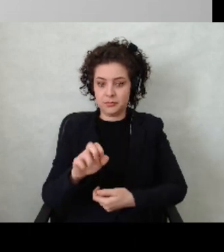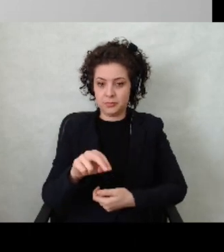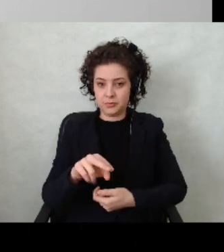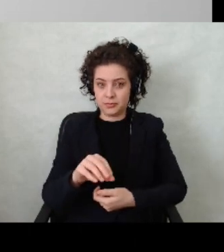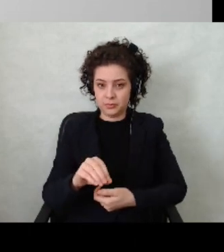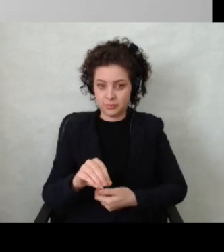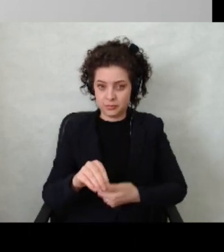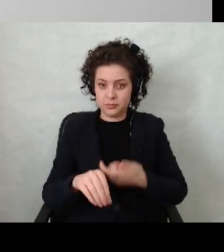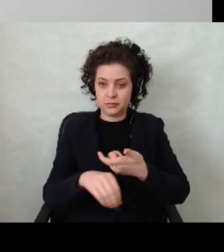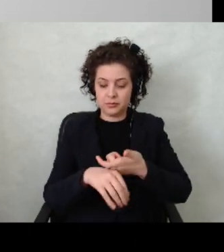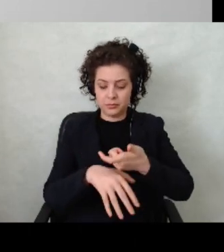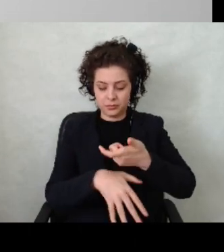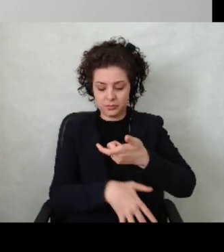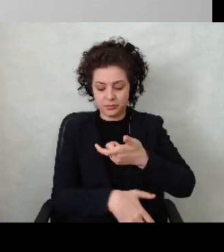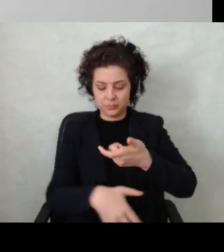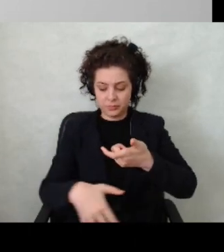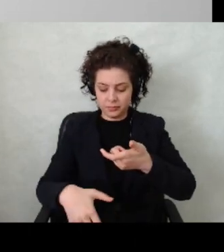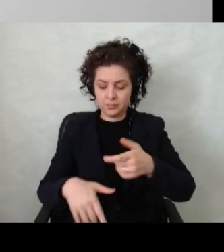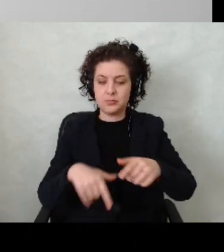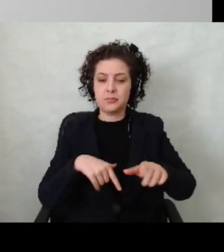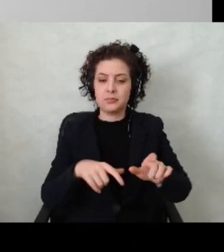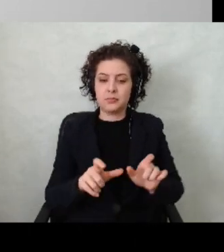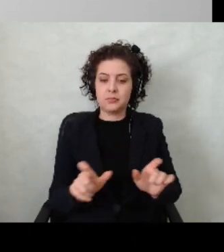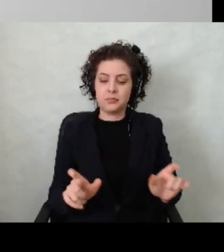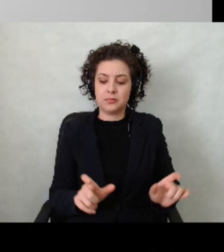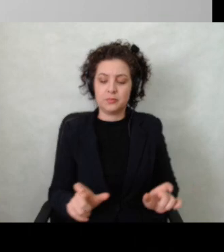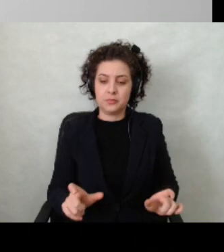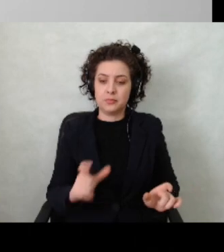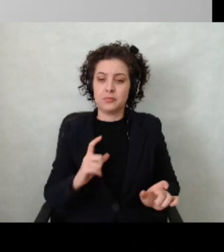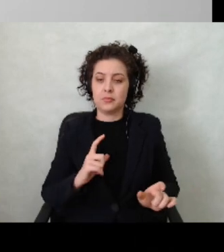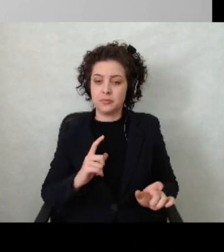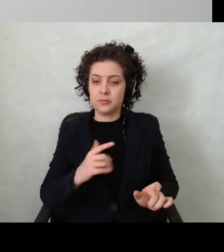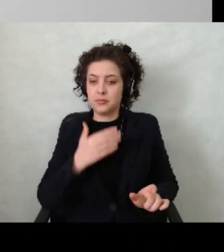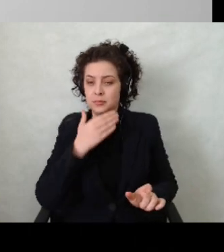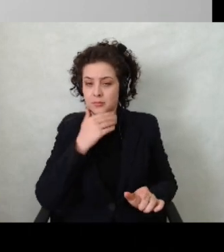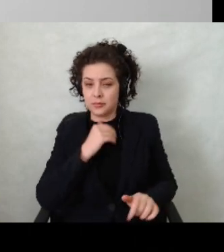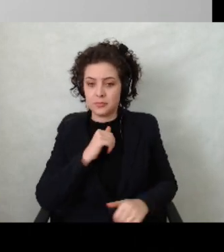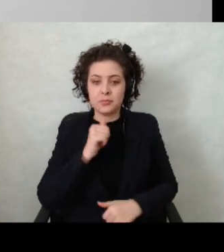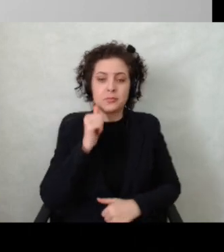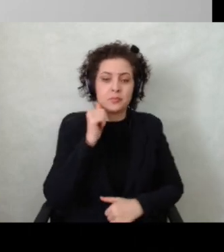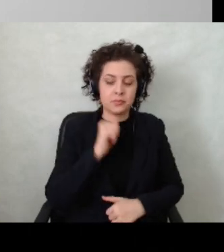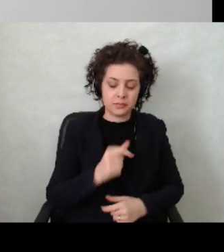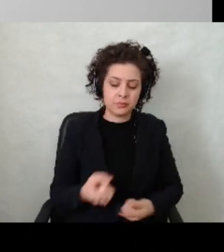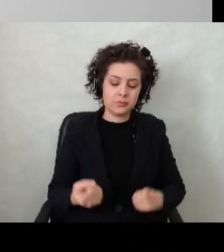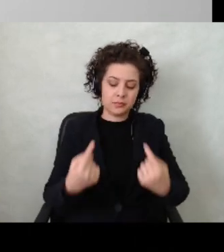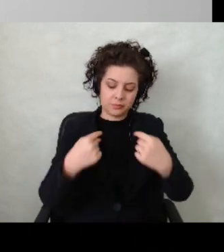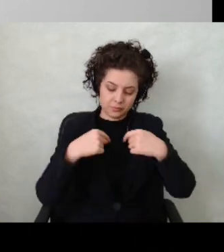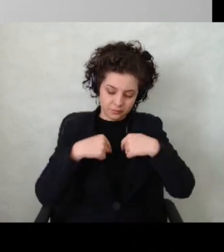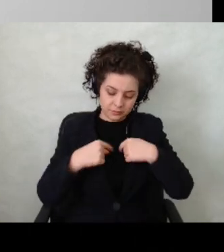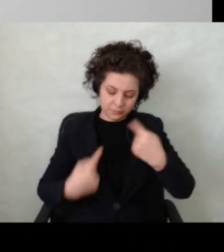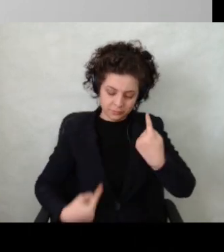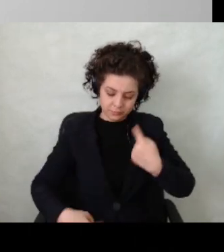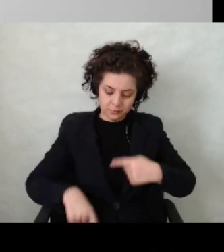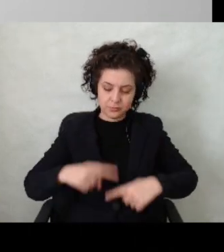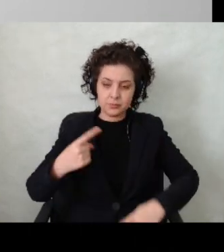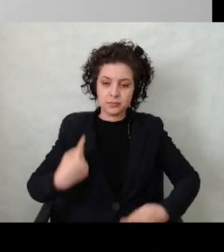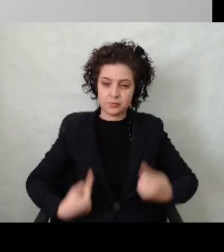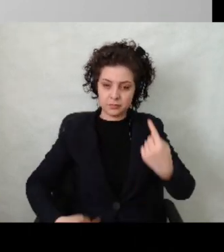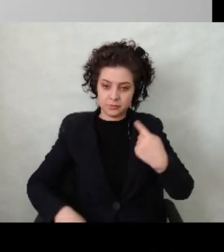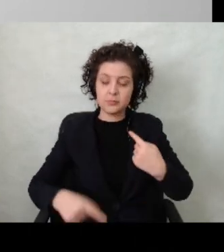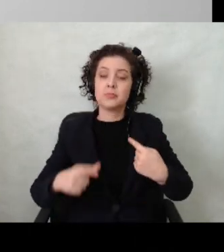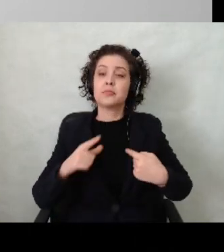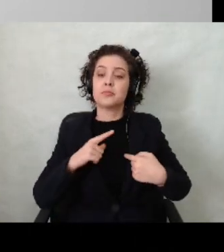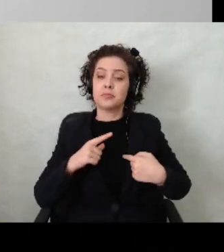estão presentes tanto nos homens quanto nas mulheres. Eles participam das mais diversas funções do